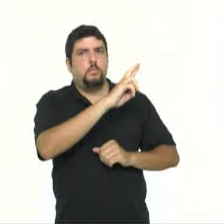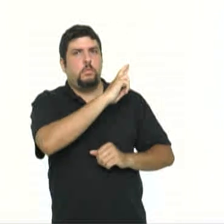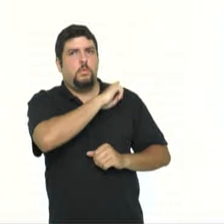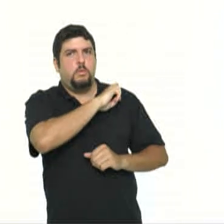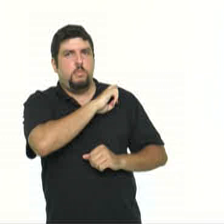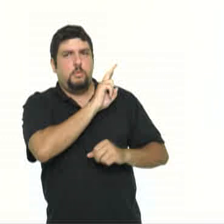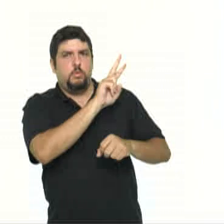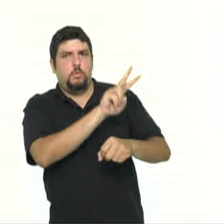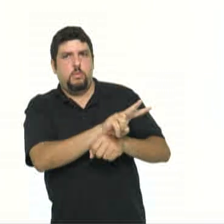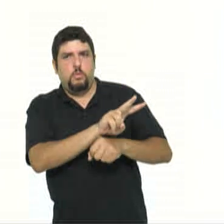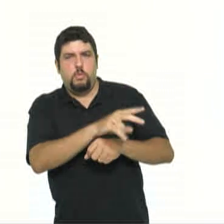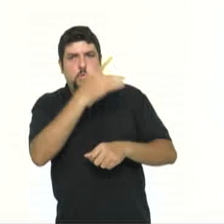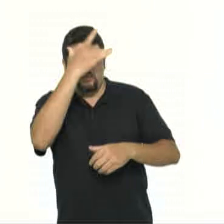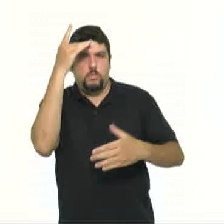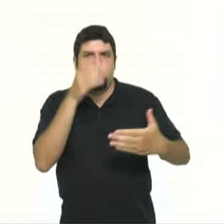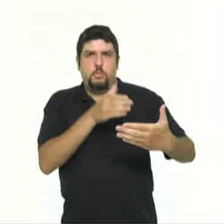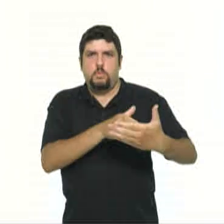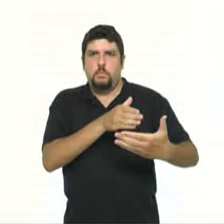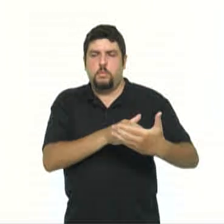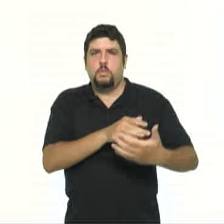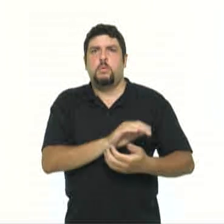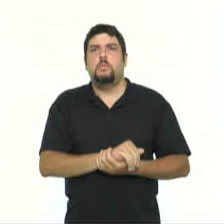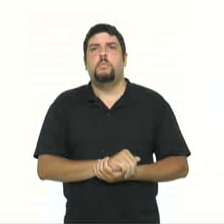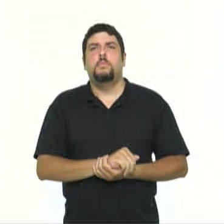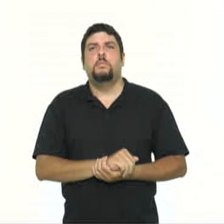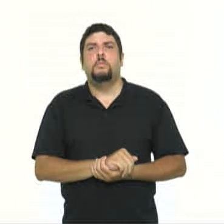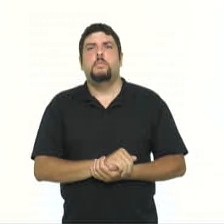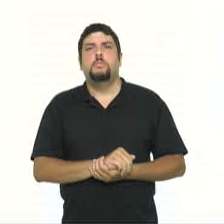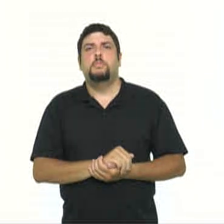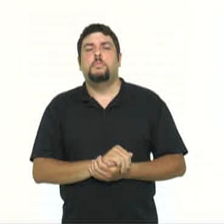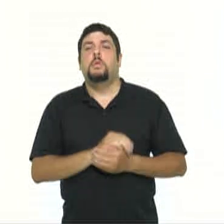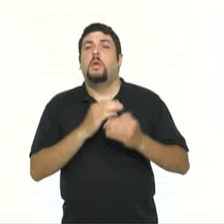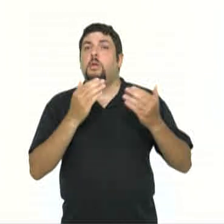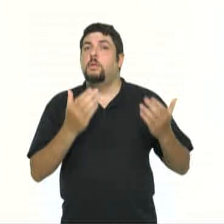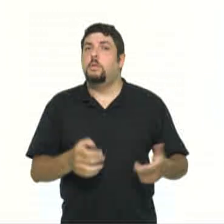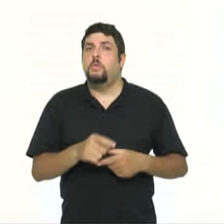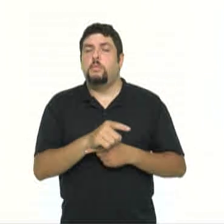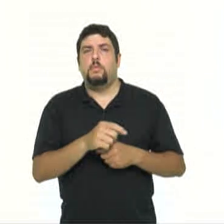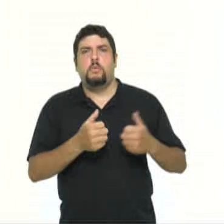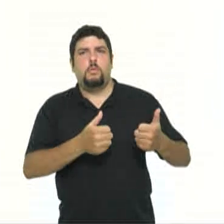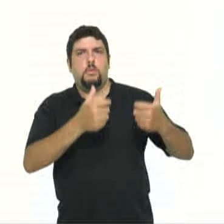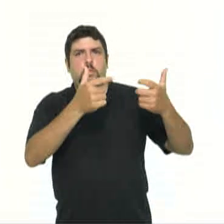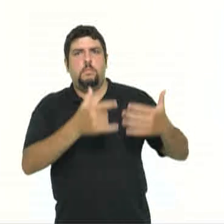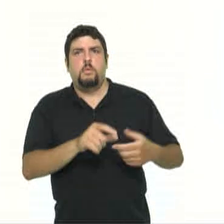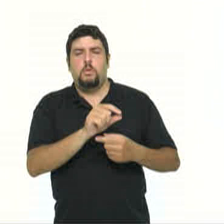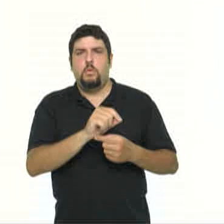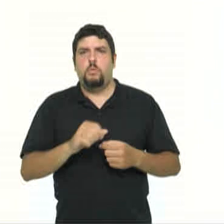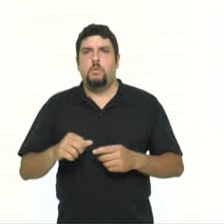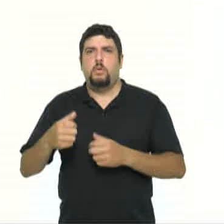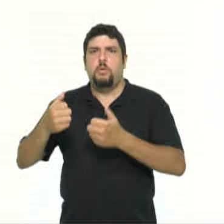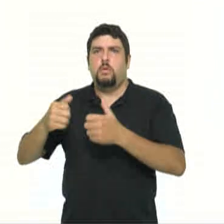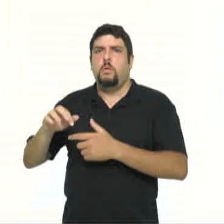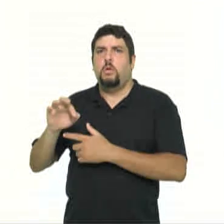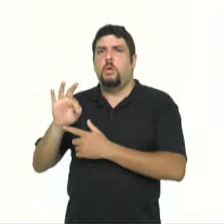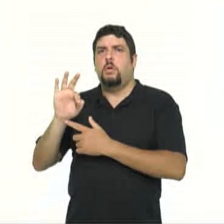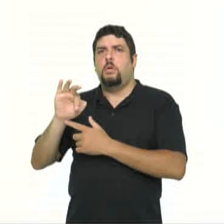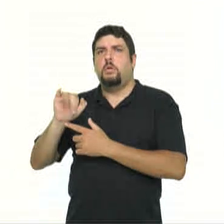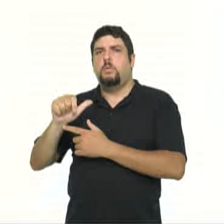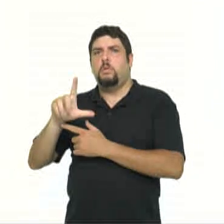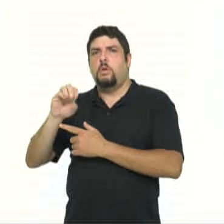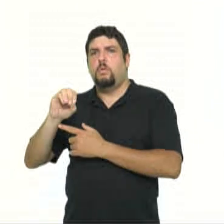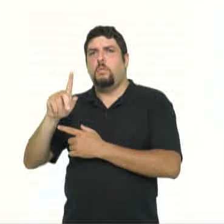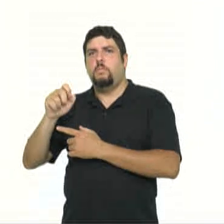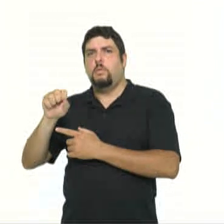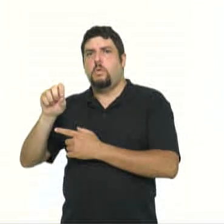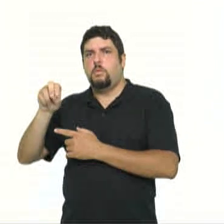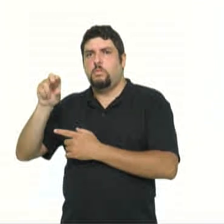por essas pessoas com limitação. Isso por ser explicado segundo o sociólogo Talcott Parsons, o qual